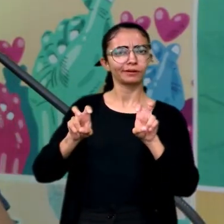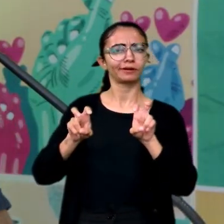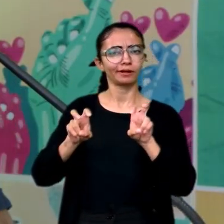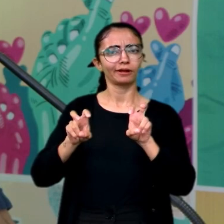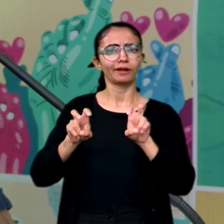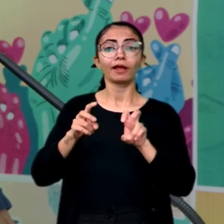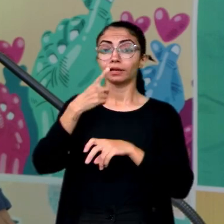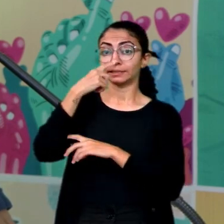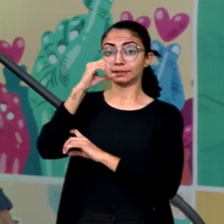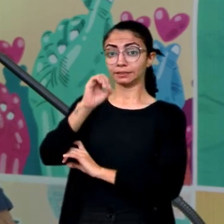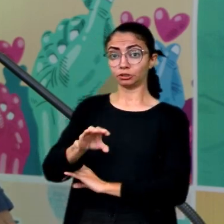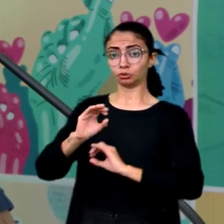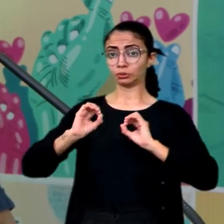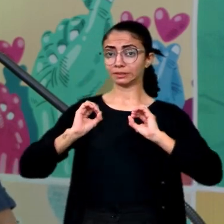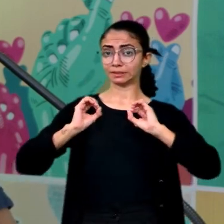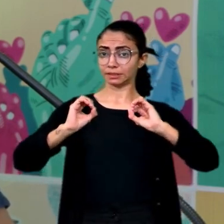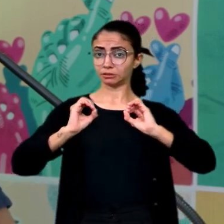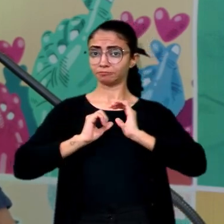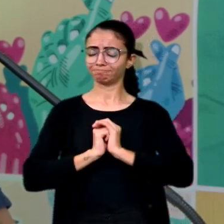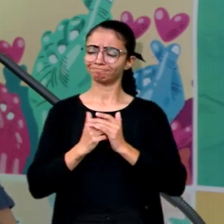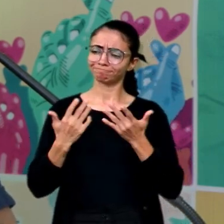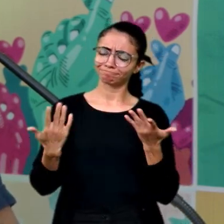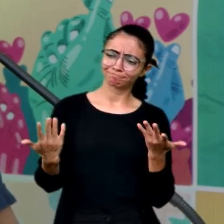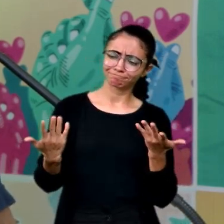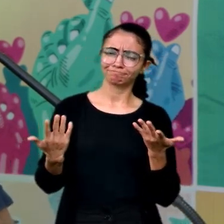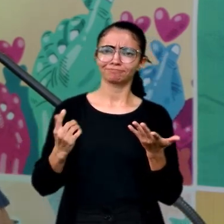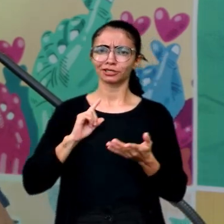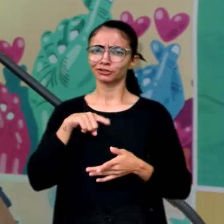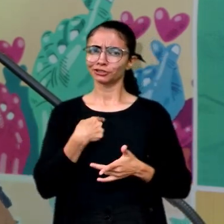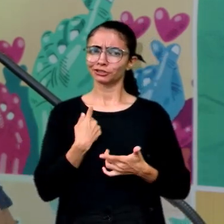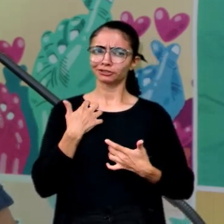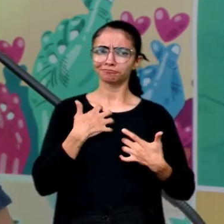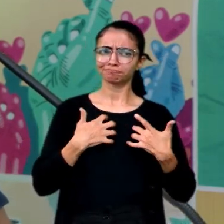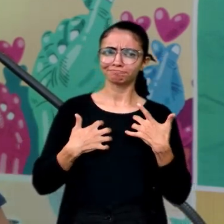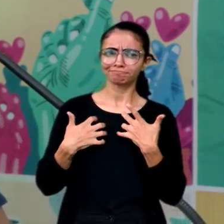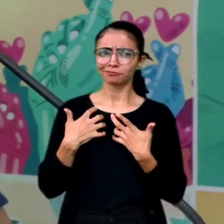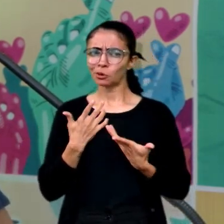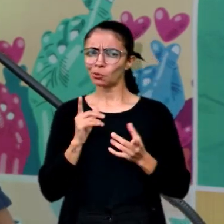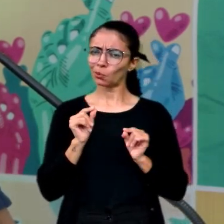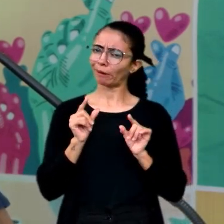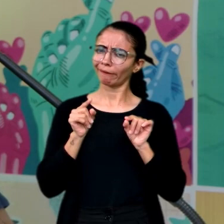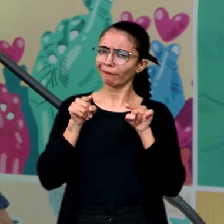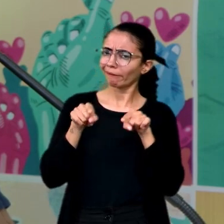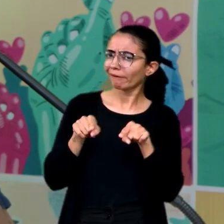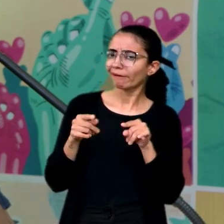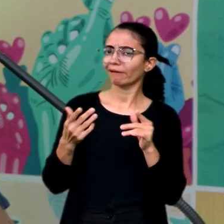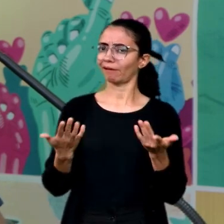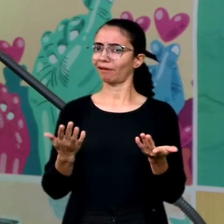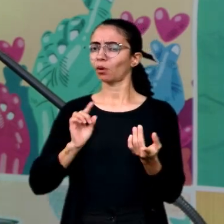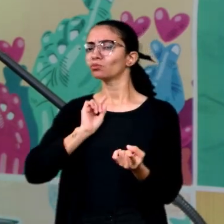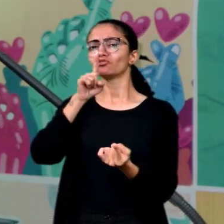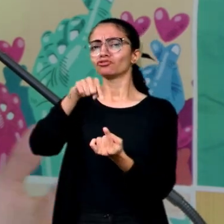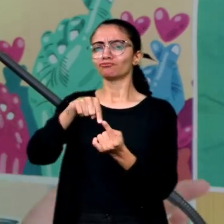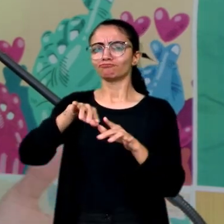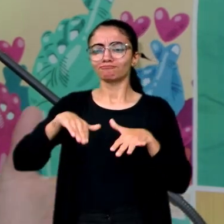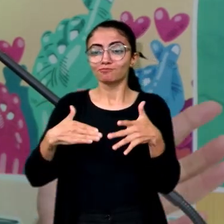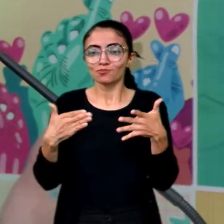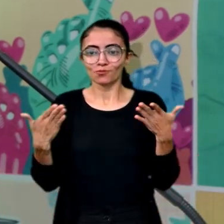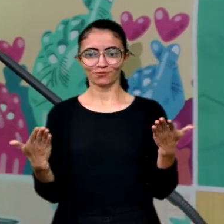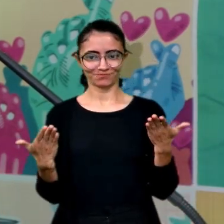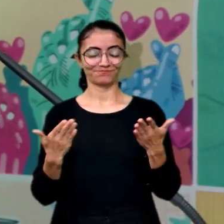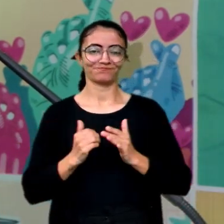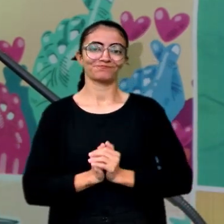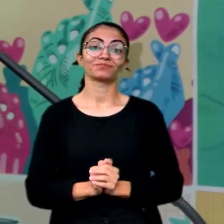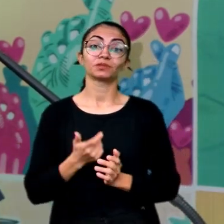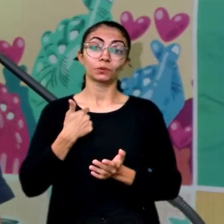só, já traz uma inquietação do que seria isso, quais são os objetivos. E aí, aqui no início, quando